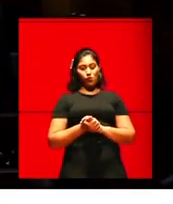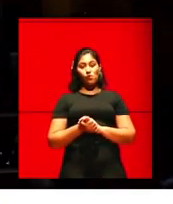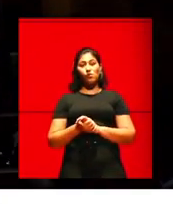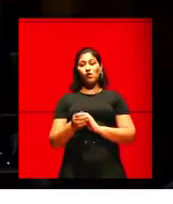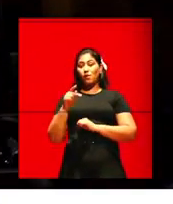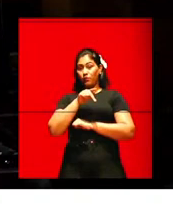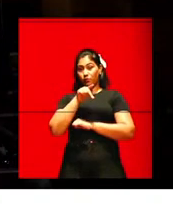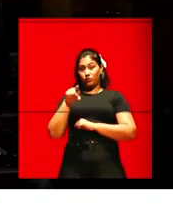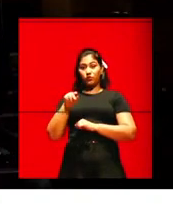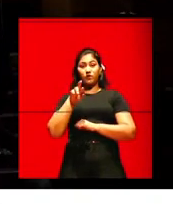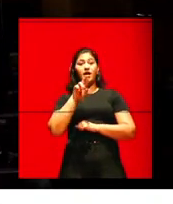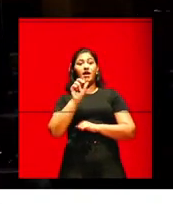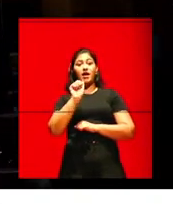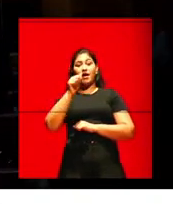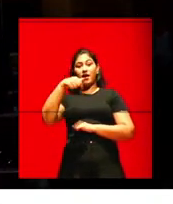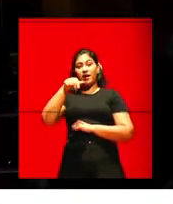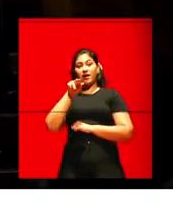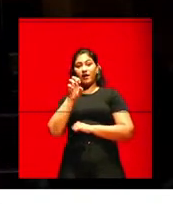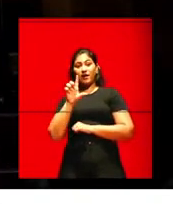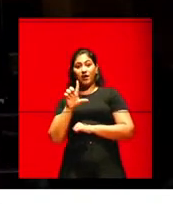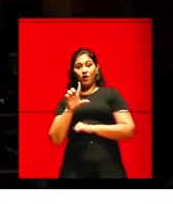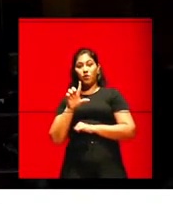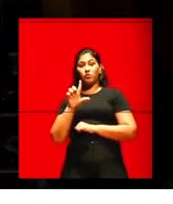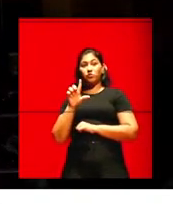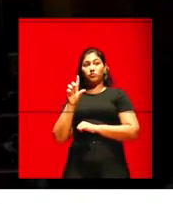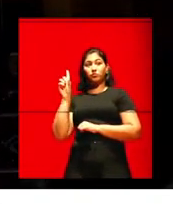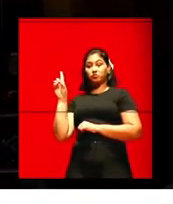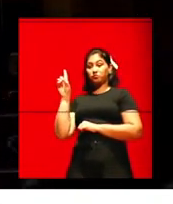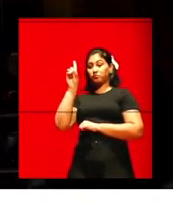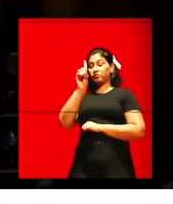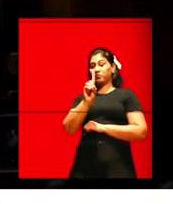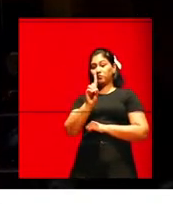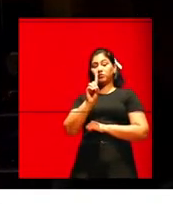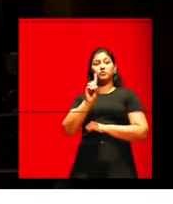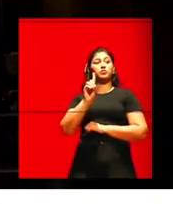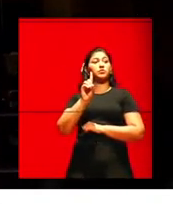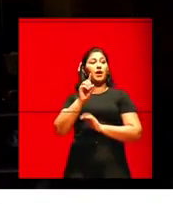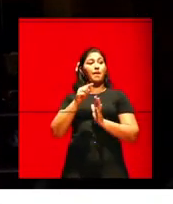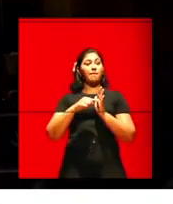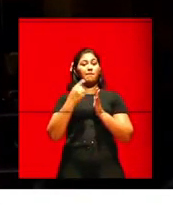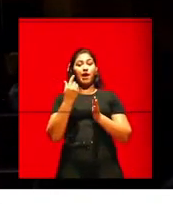Professora Raquel, da nossa primeira aula, já pode vir aqui para o camarim.